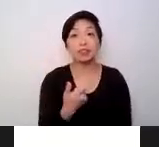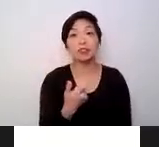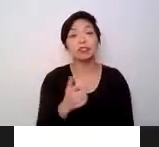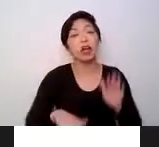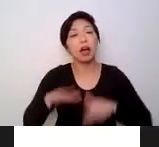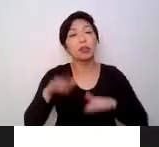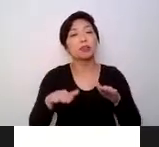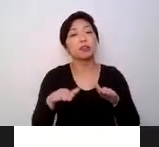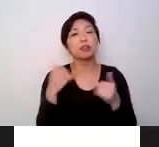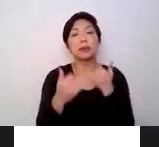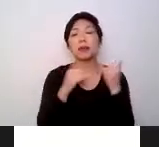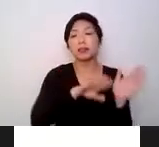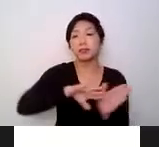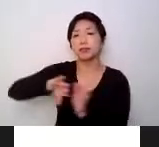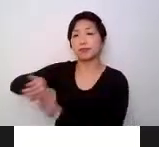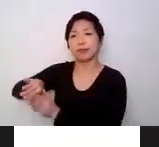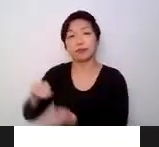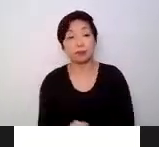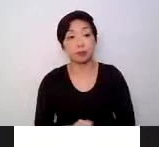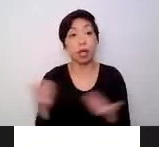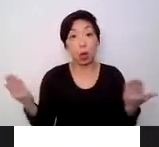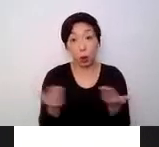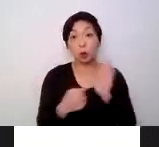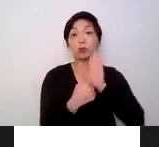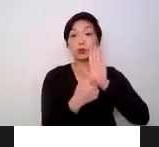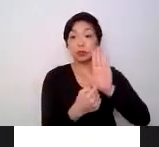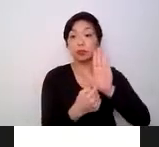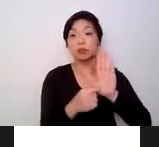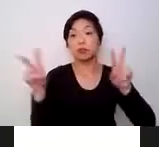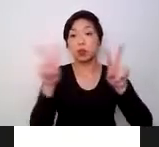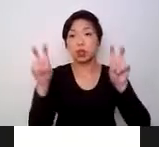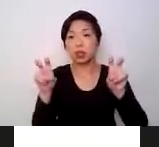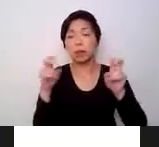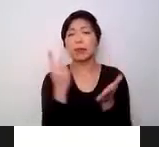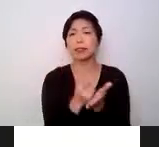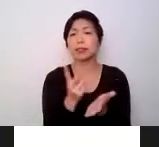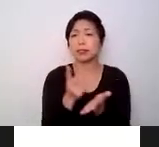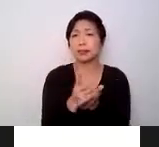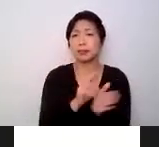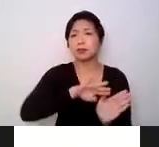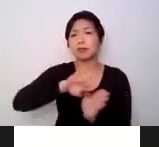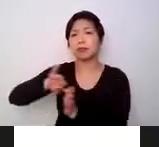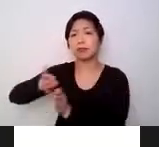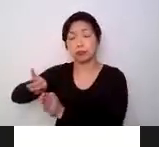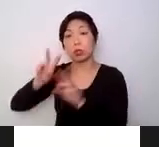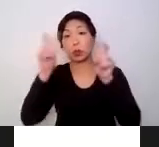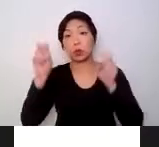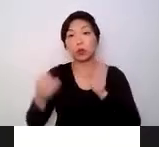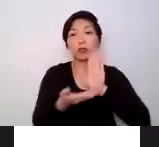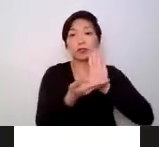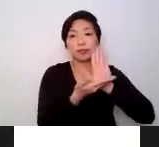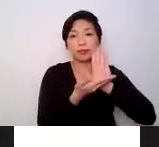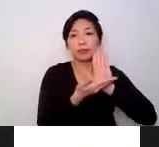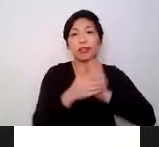um pouco de lado e hoje eu vim aqui apresentar um tema que ficou às margens das pesquisas a respeito da Lina Bobardi que